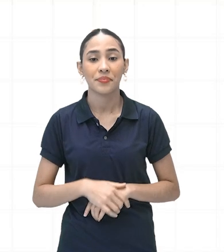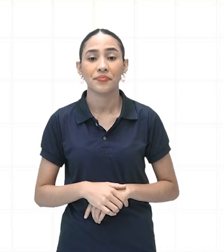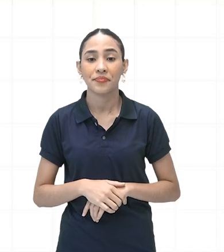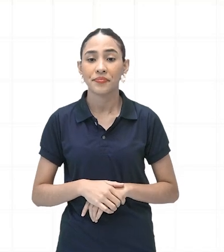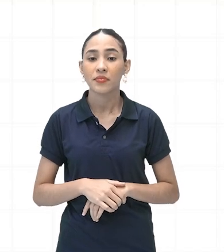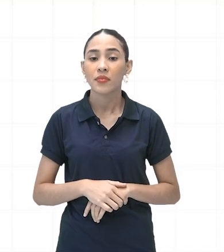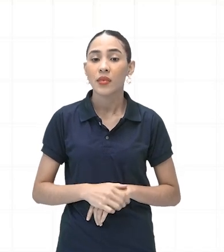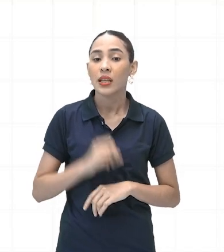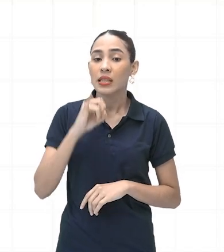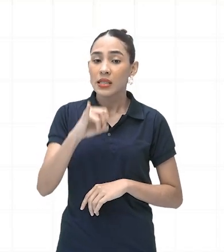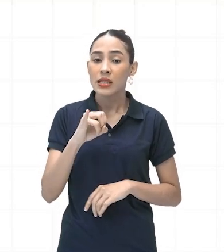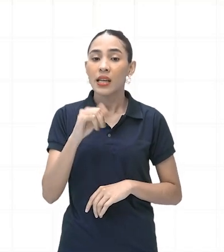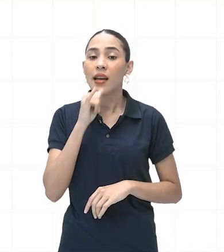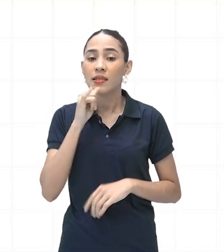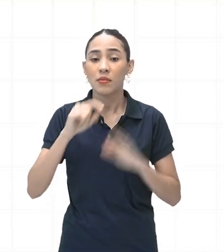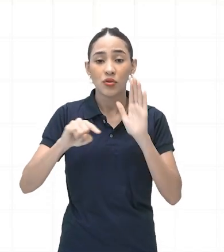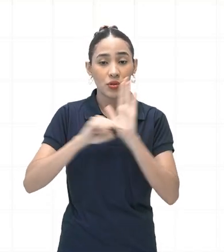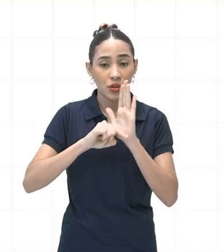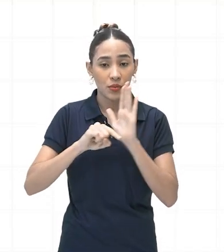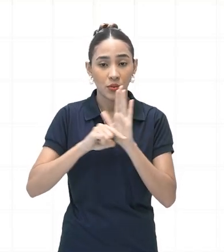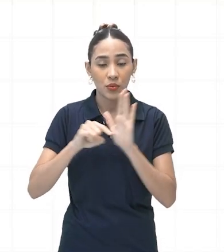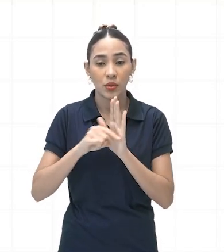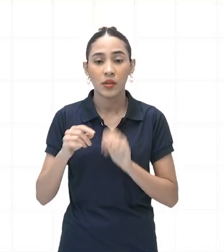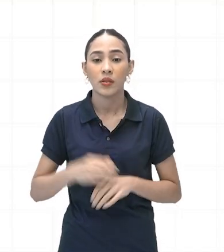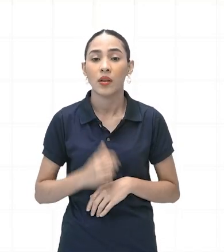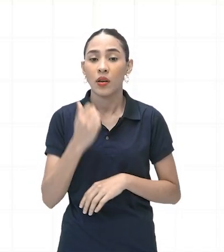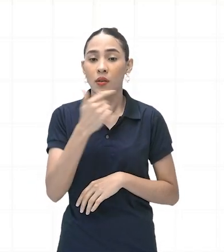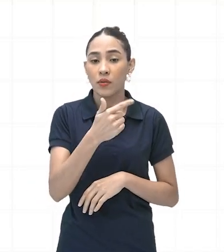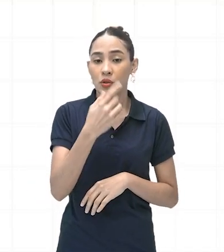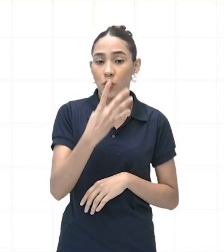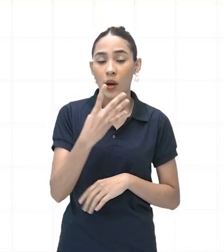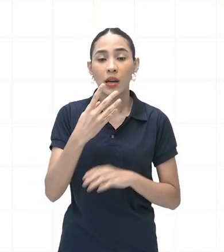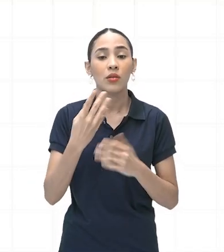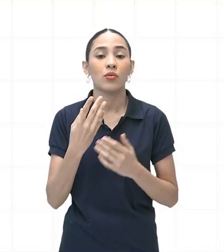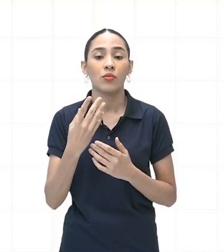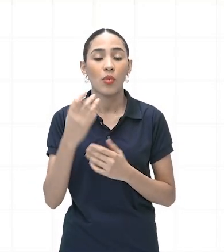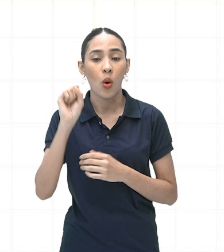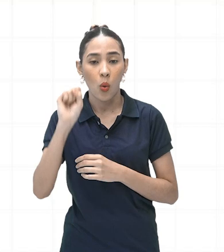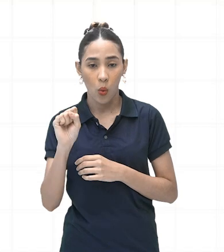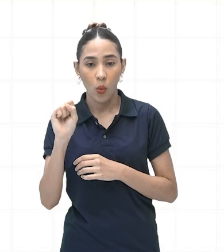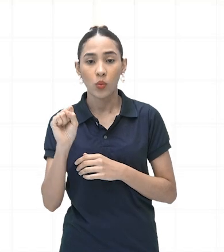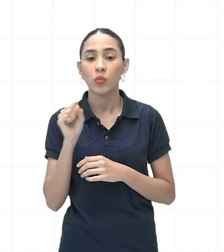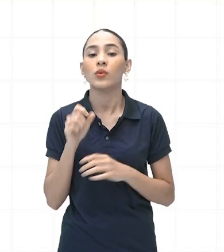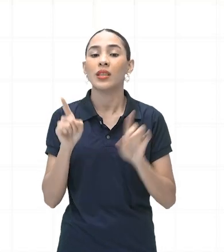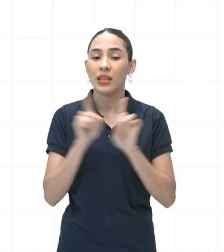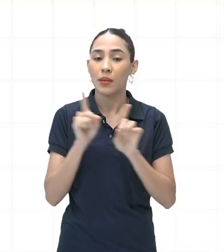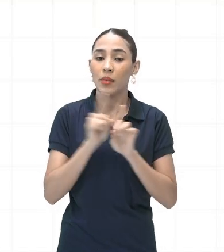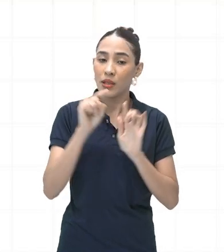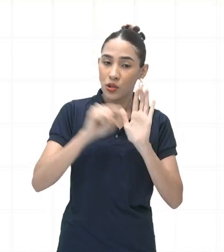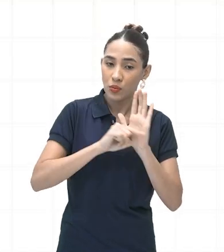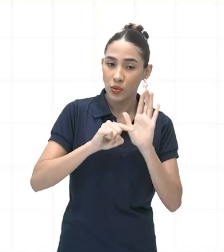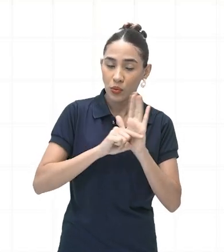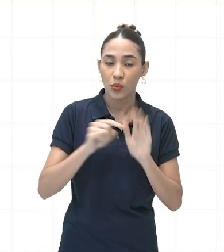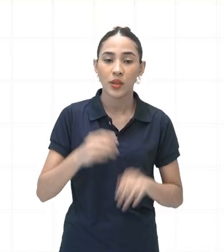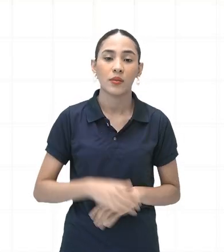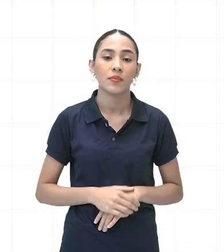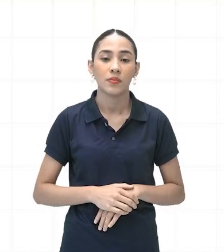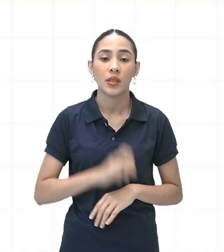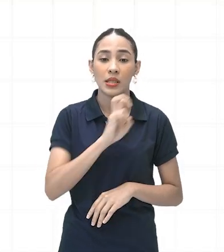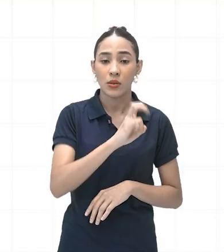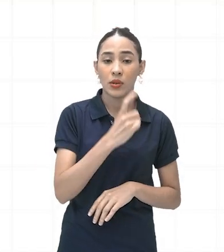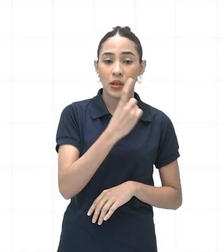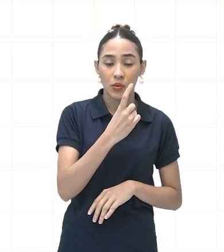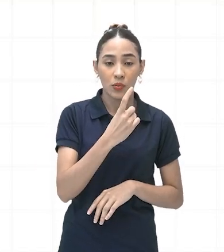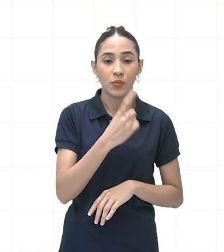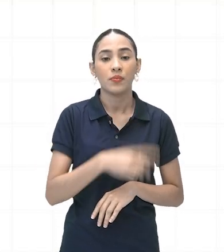Então, se eu diminuir a produção de 24 para 8, eu vou ter que diminuir a produção